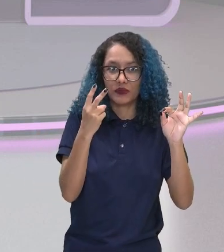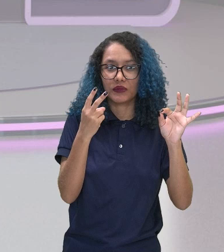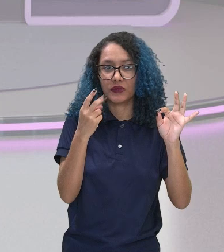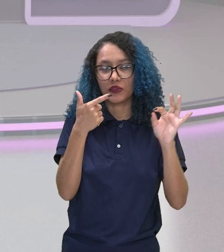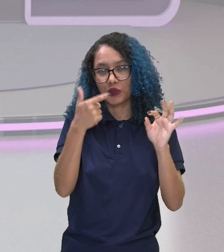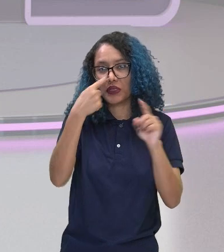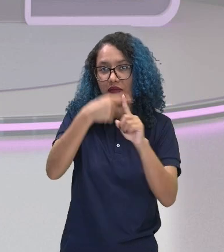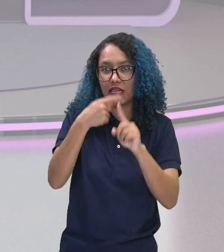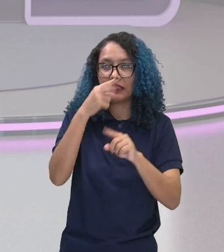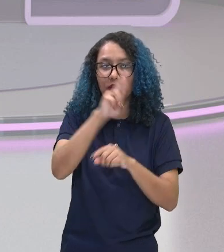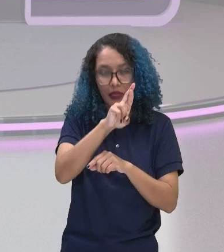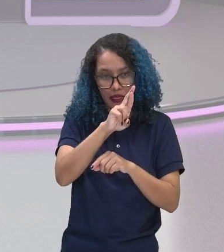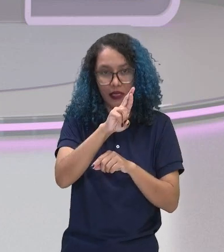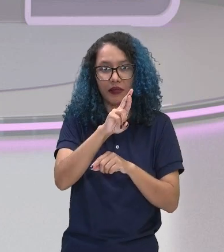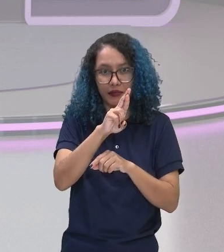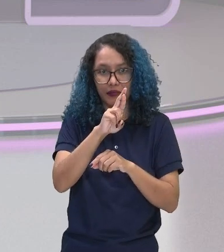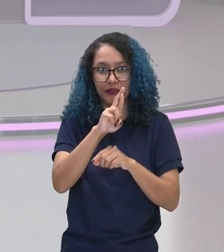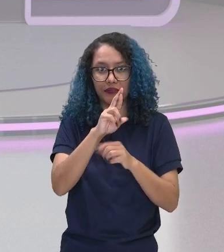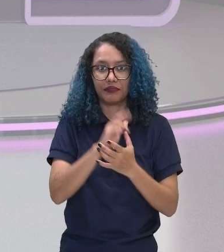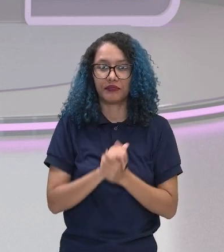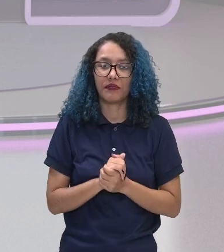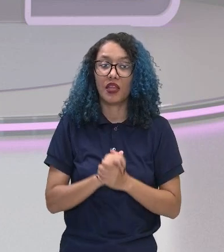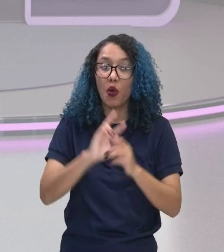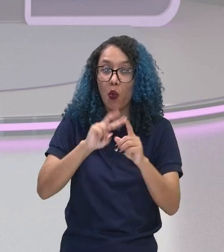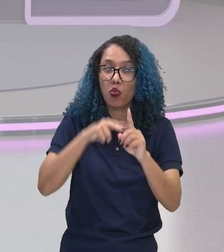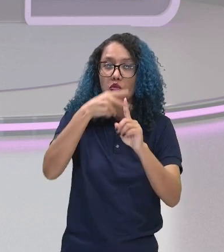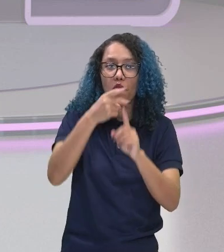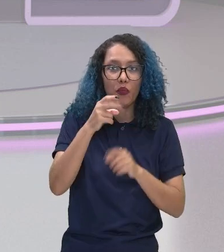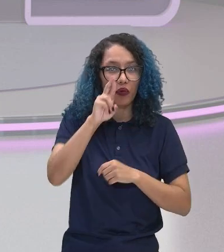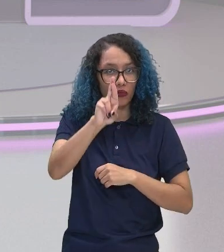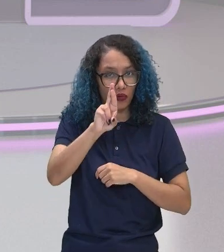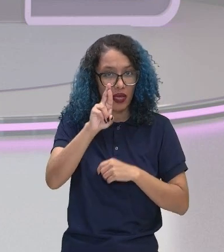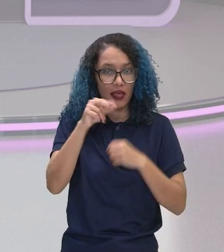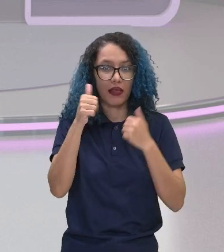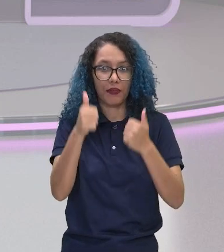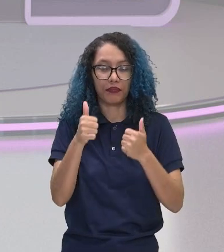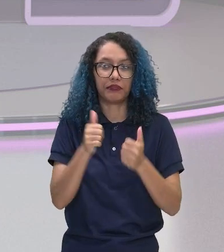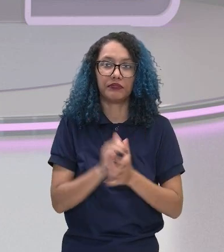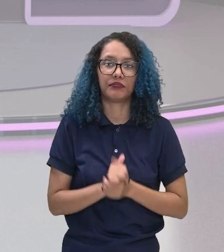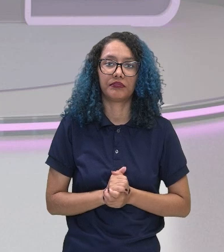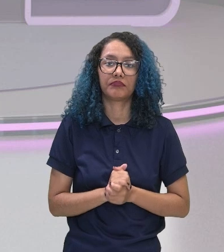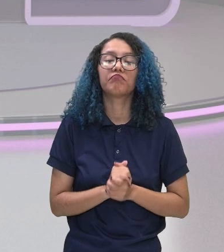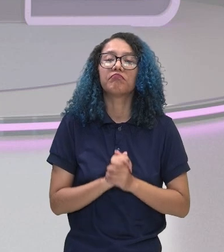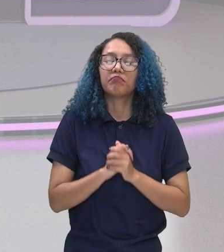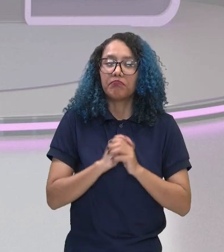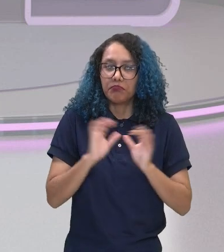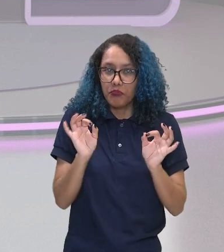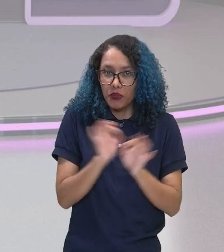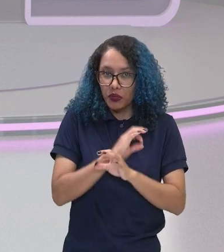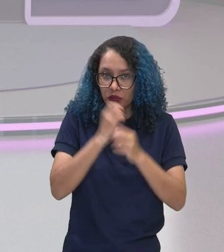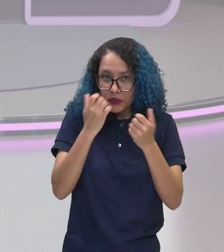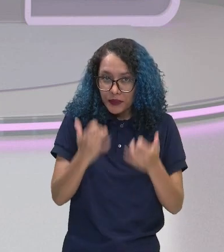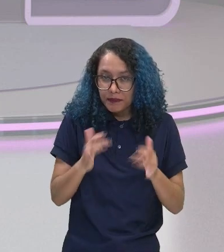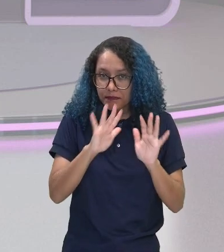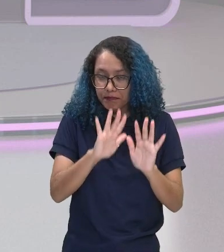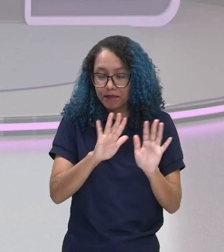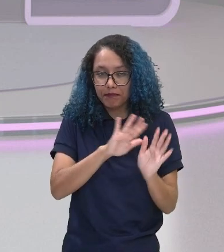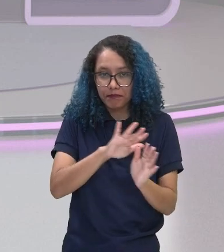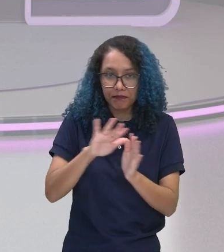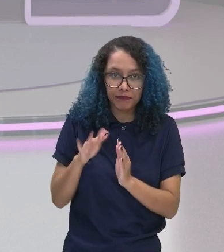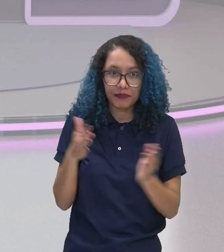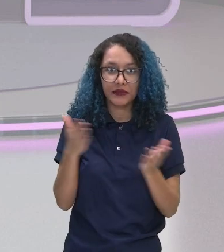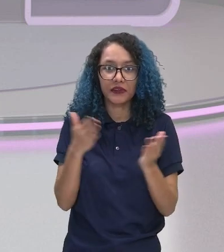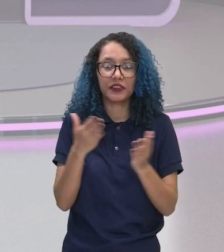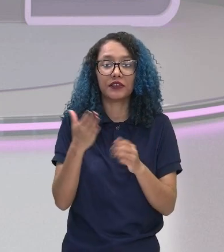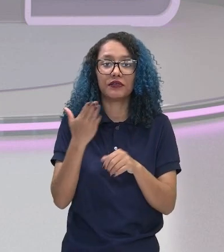a 2 vezes o raio. Tudo bem? Disse tudo isso para você, falamos dos elementos da circunferência. Agora, bora praticar um pouquinho